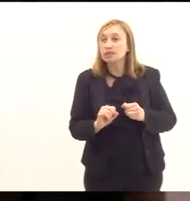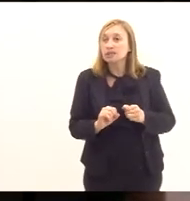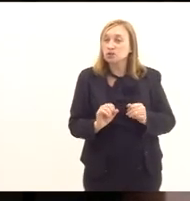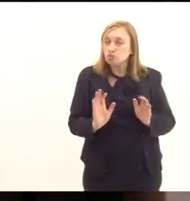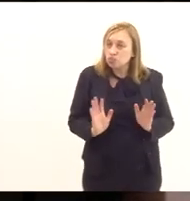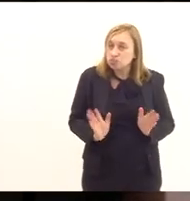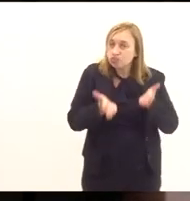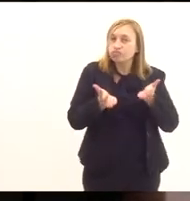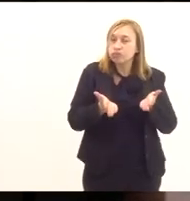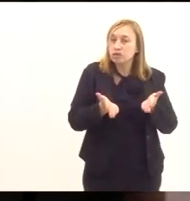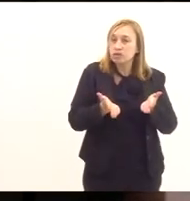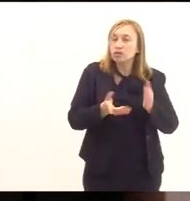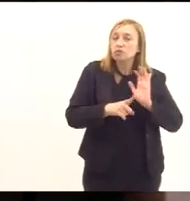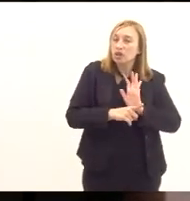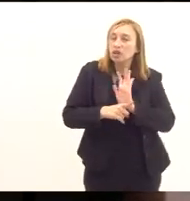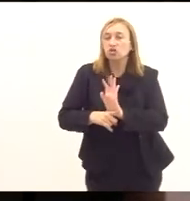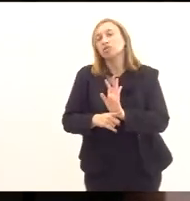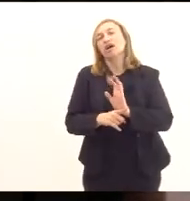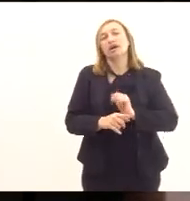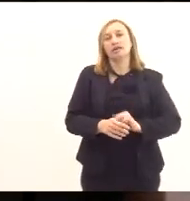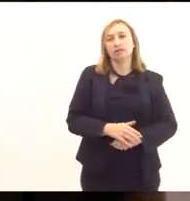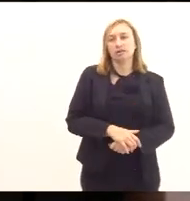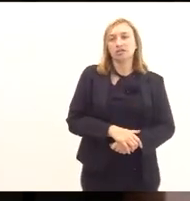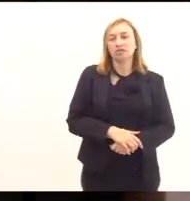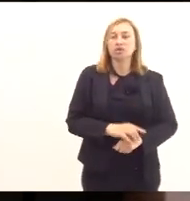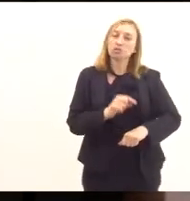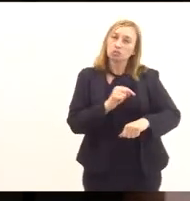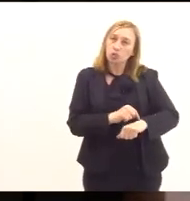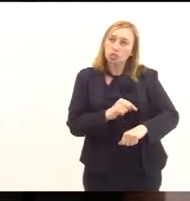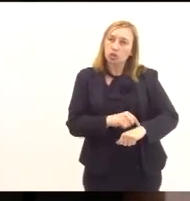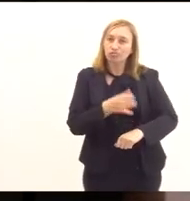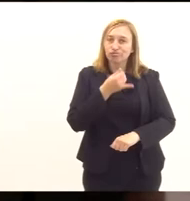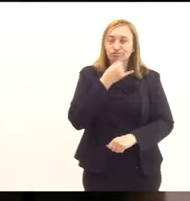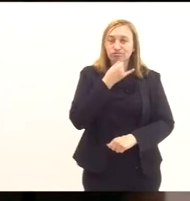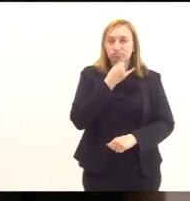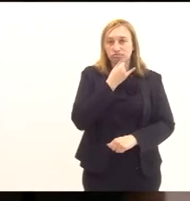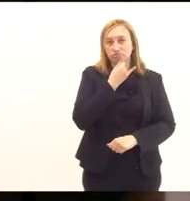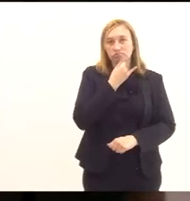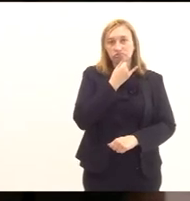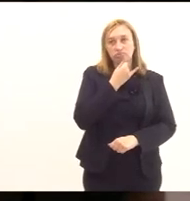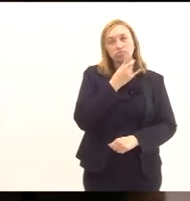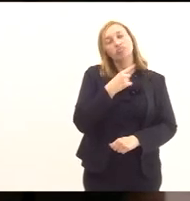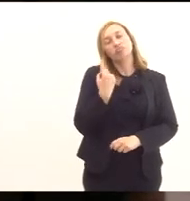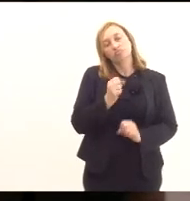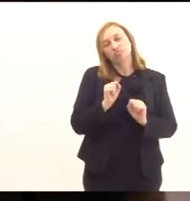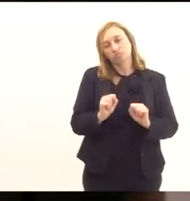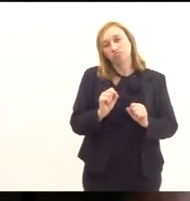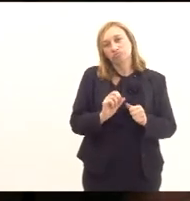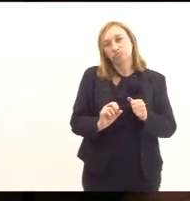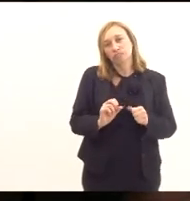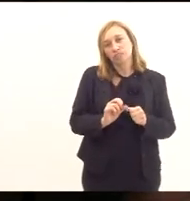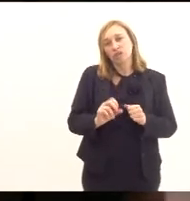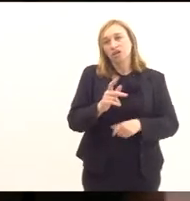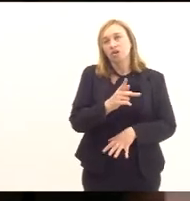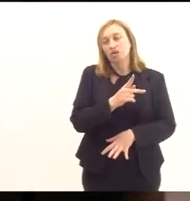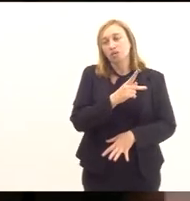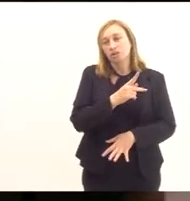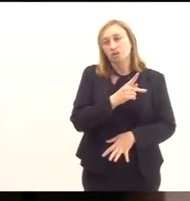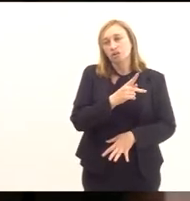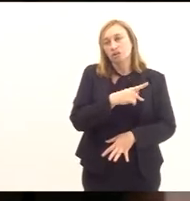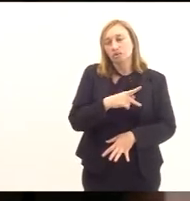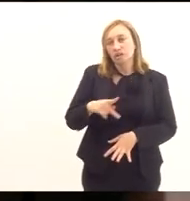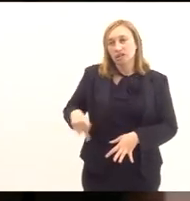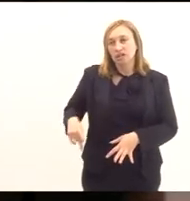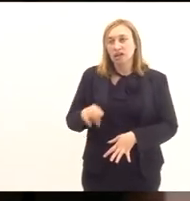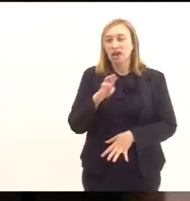impulso de poder ajudar naquele momento trágico o que nós podemos fazer o presidente A